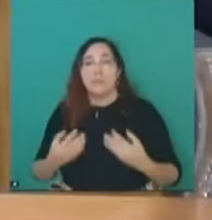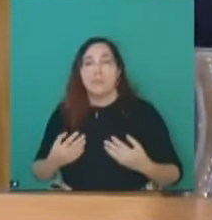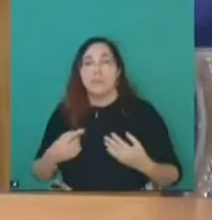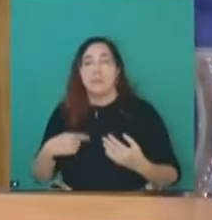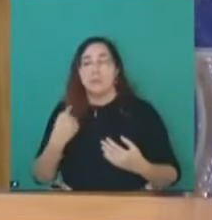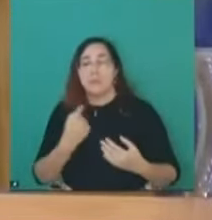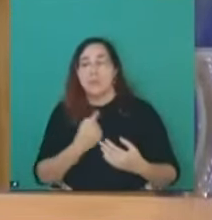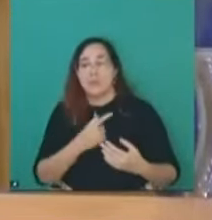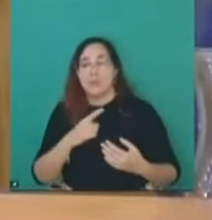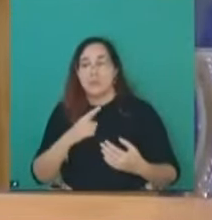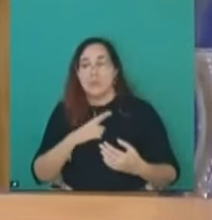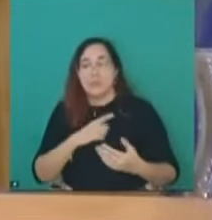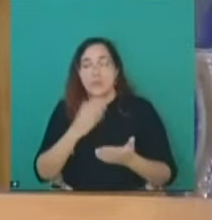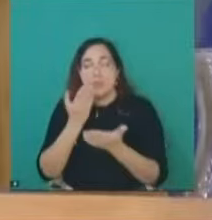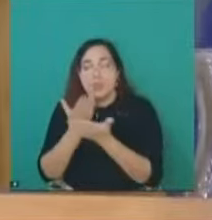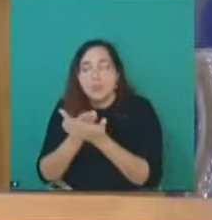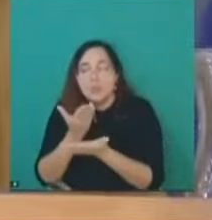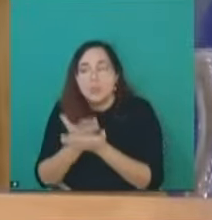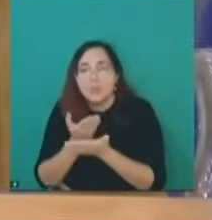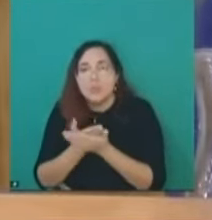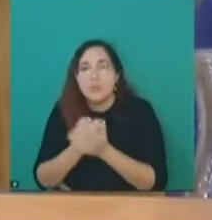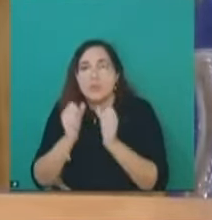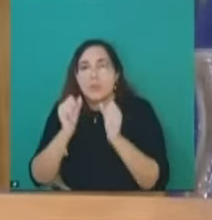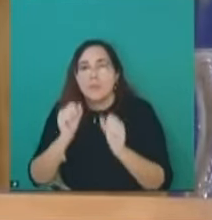para que a gente possa, dentro do Atende,